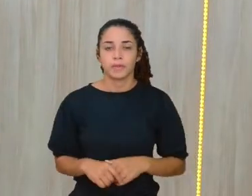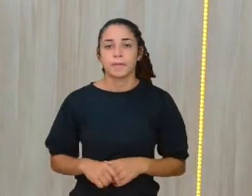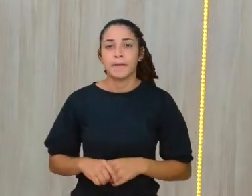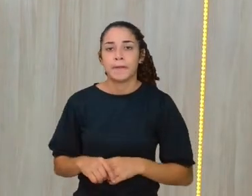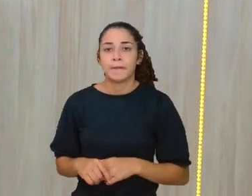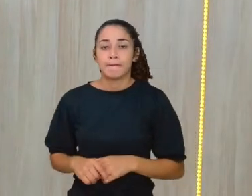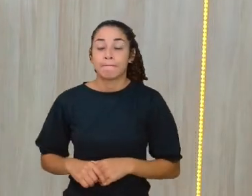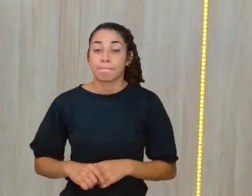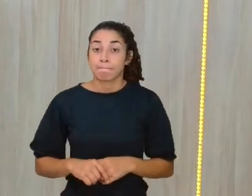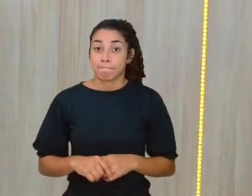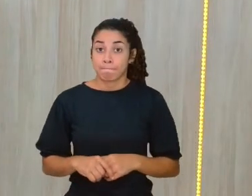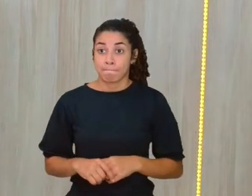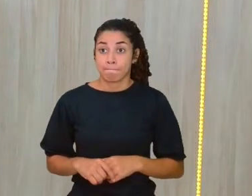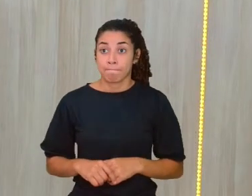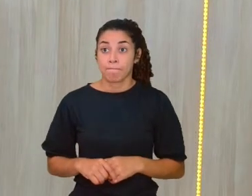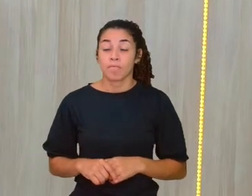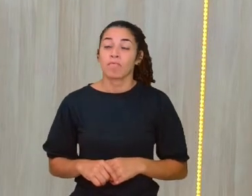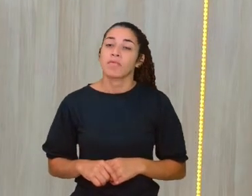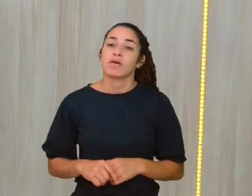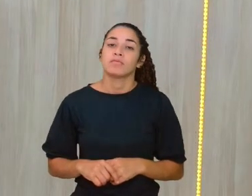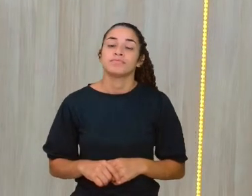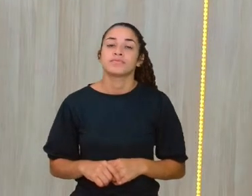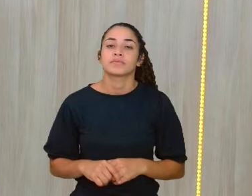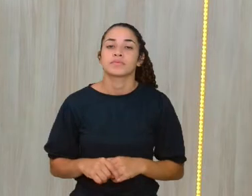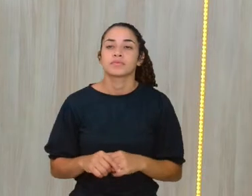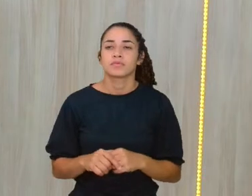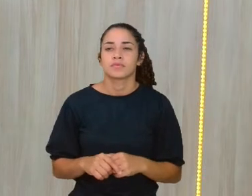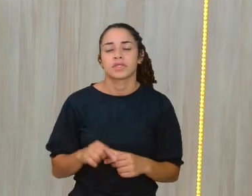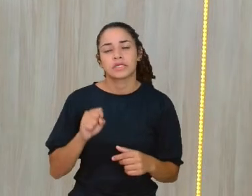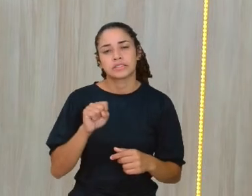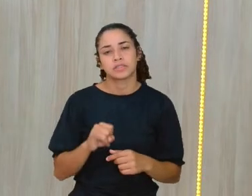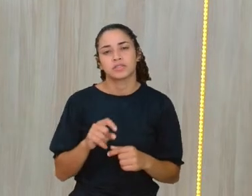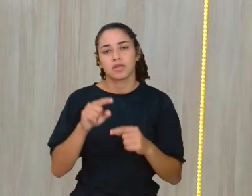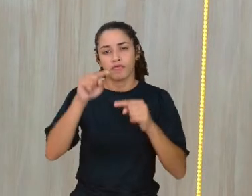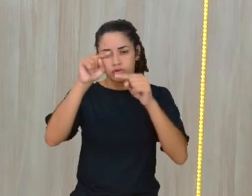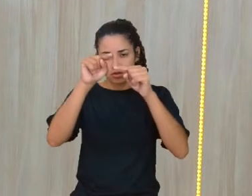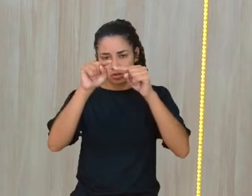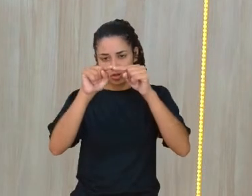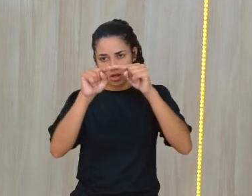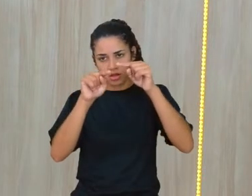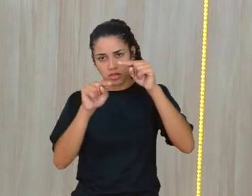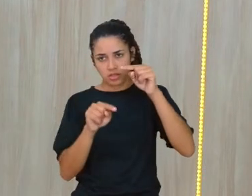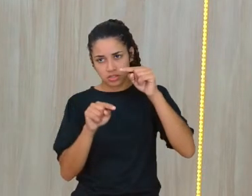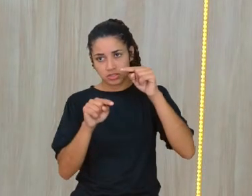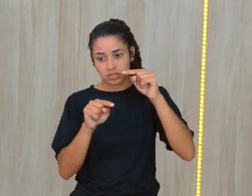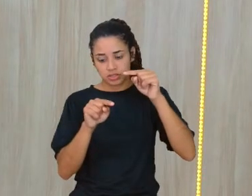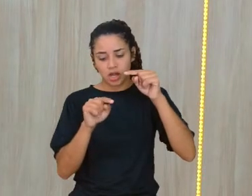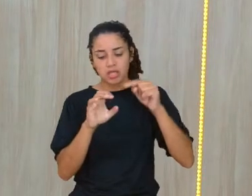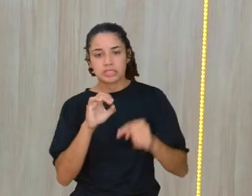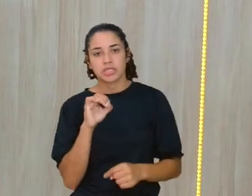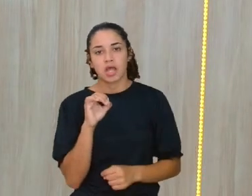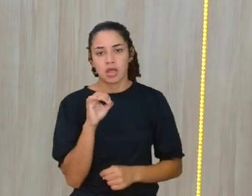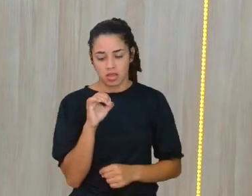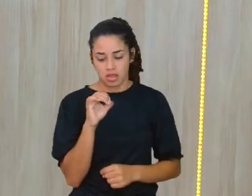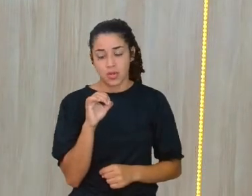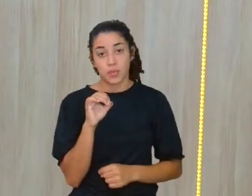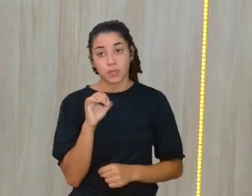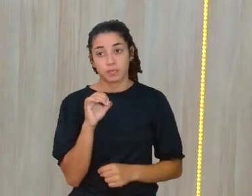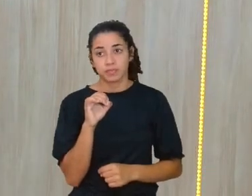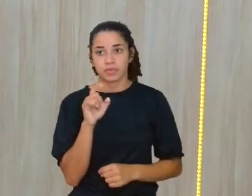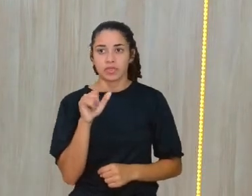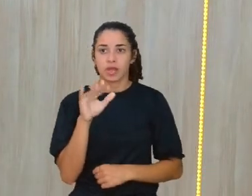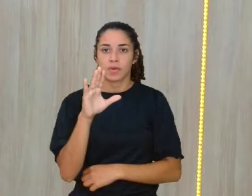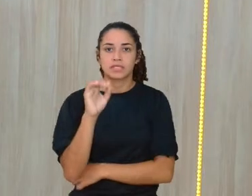abscissas. Ora, ele está, se eu desço aqui, ele está no 0. Então, ele